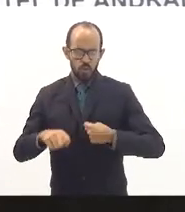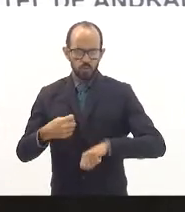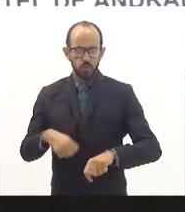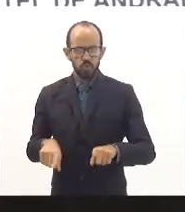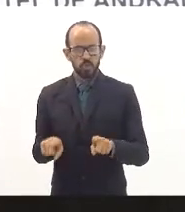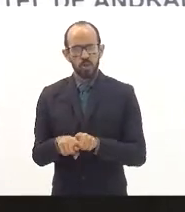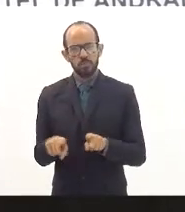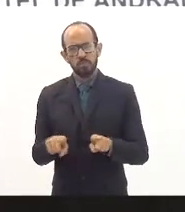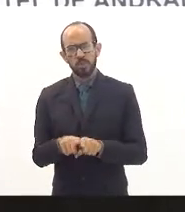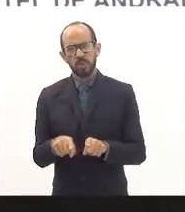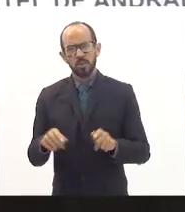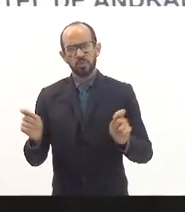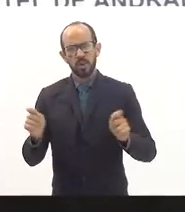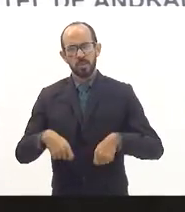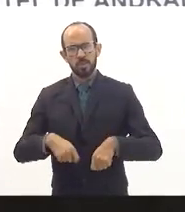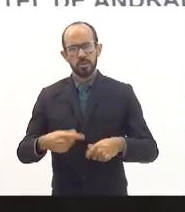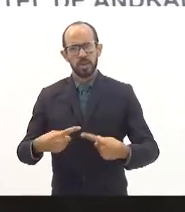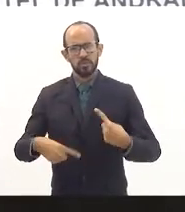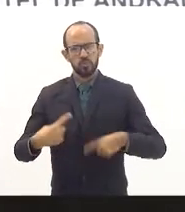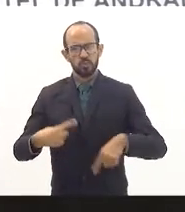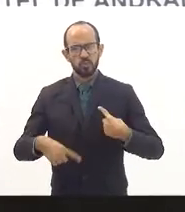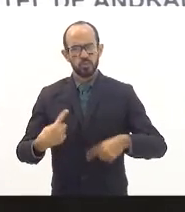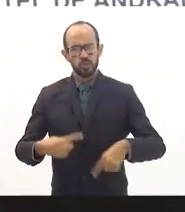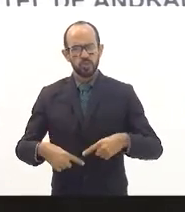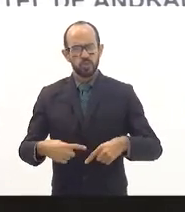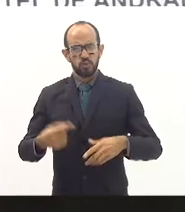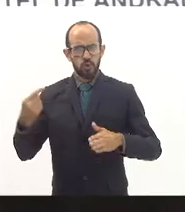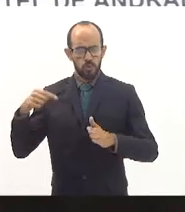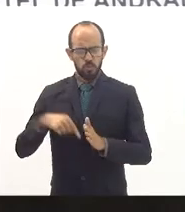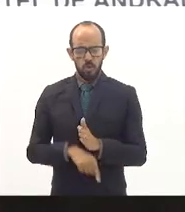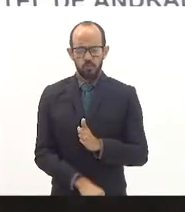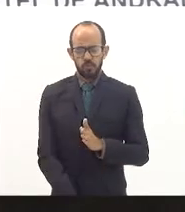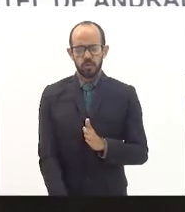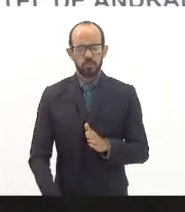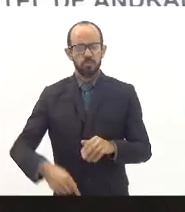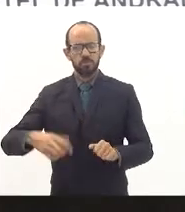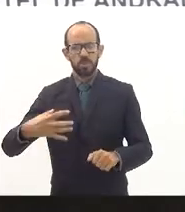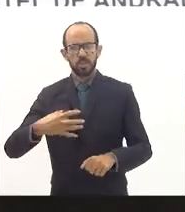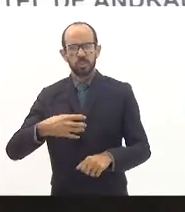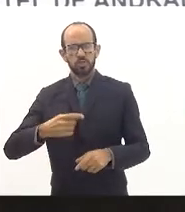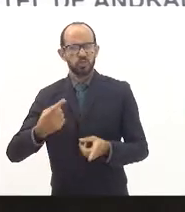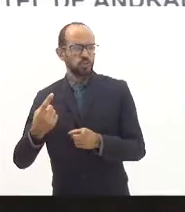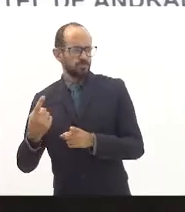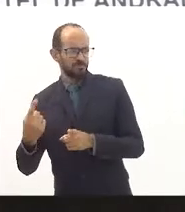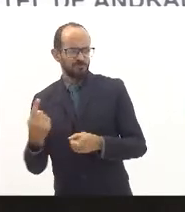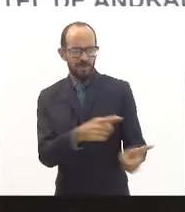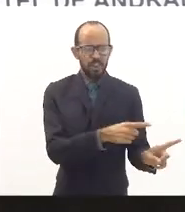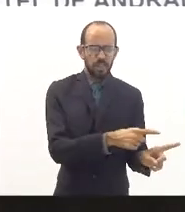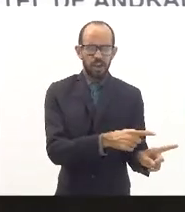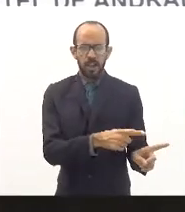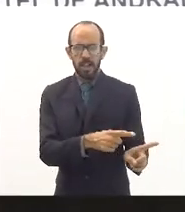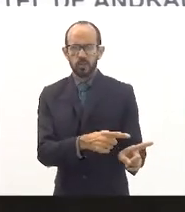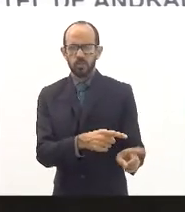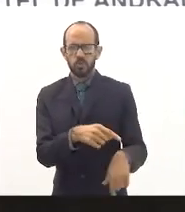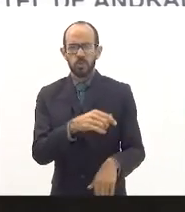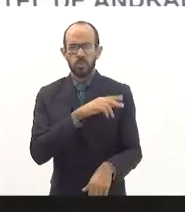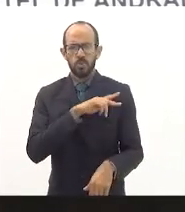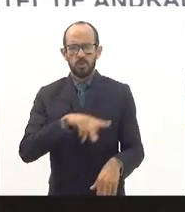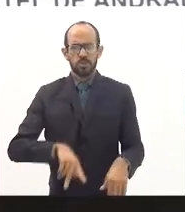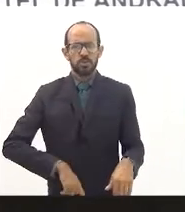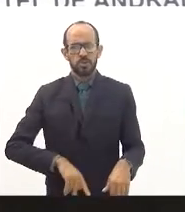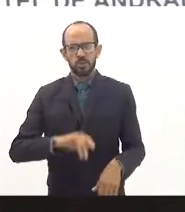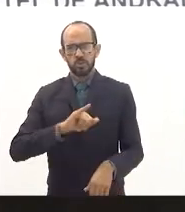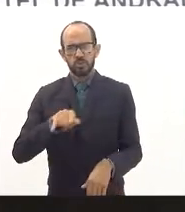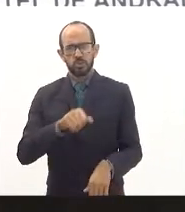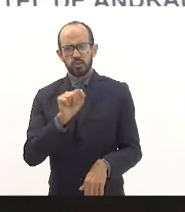seu poder político, mergulharam num processo conspiratório contra o governo de Jango